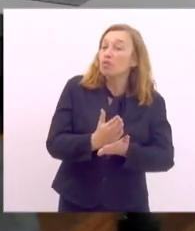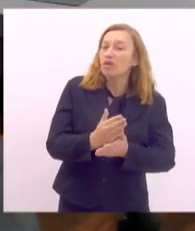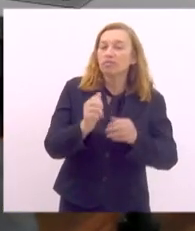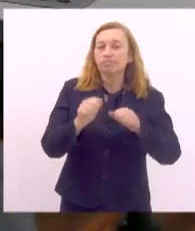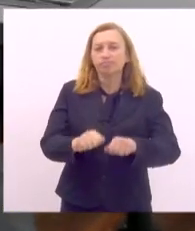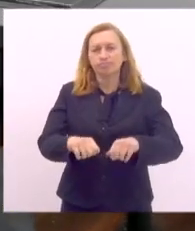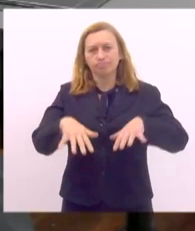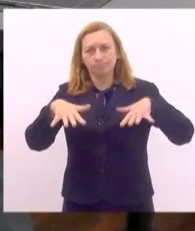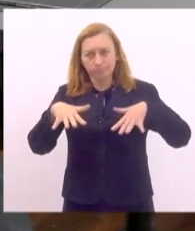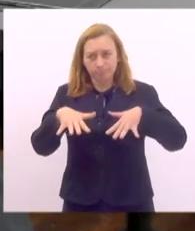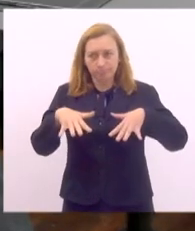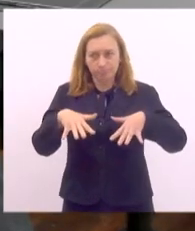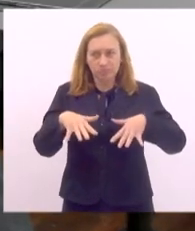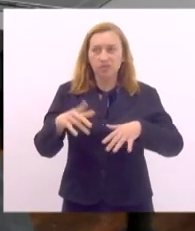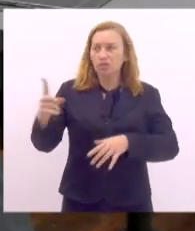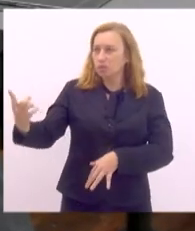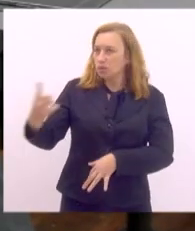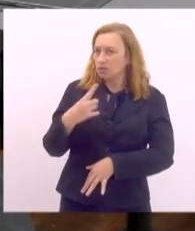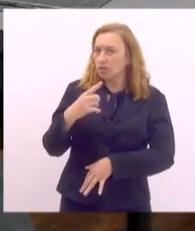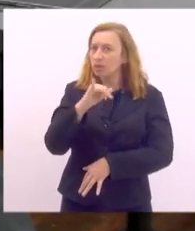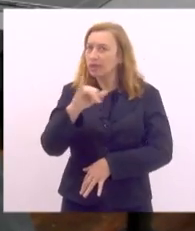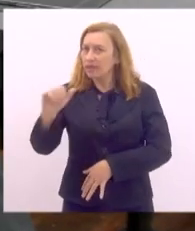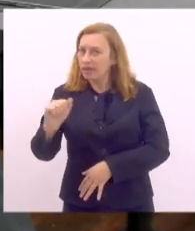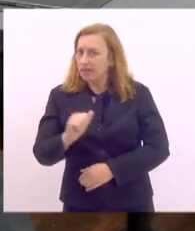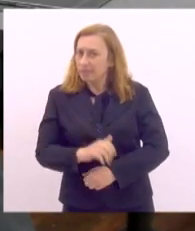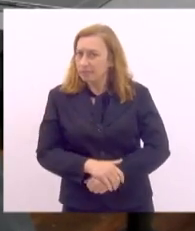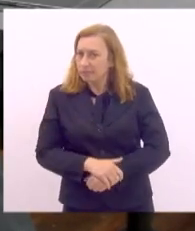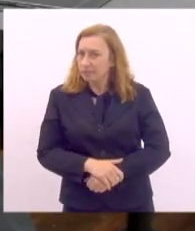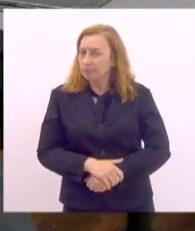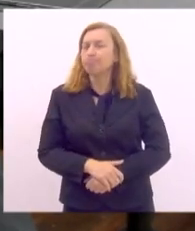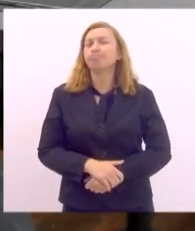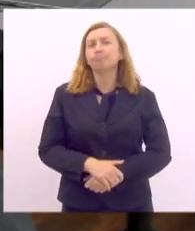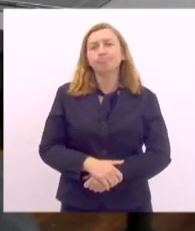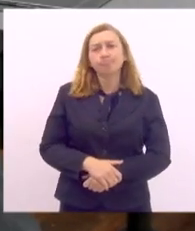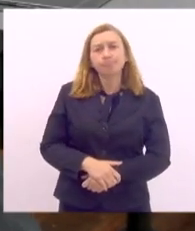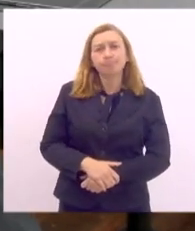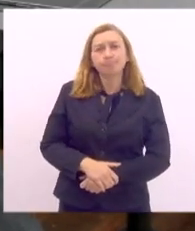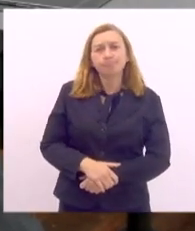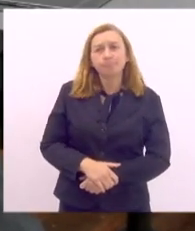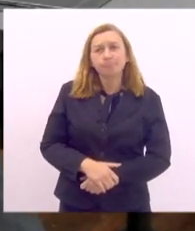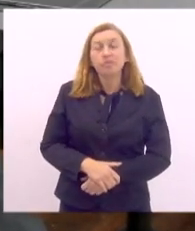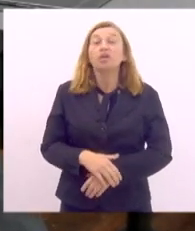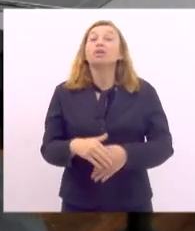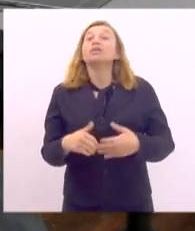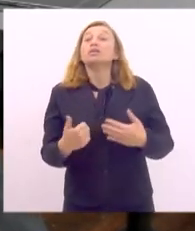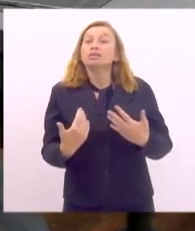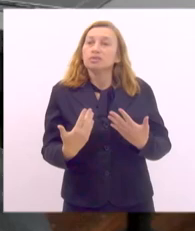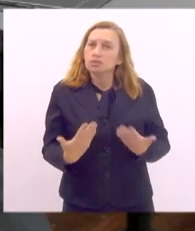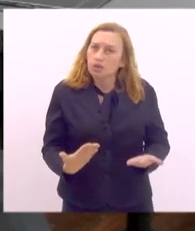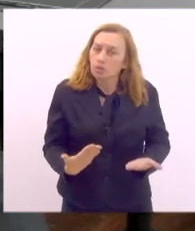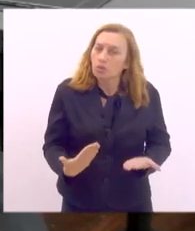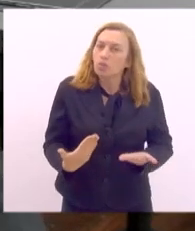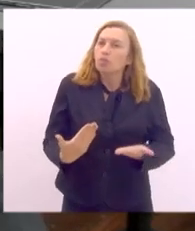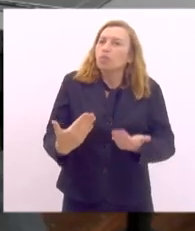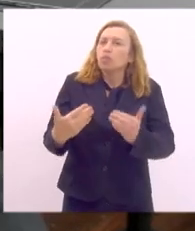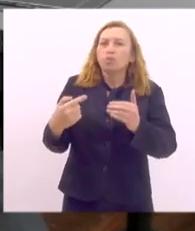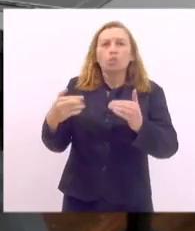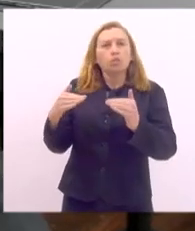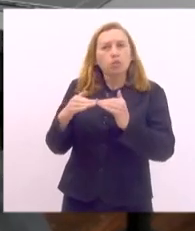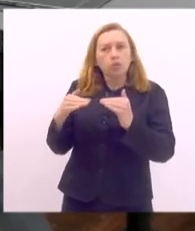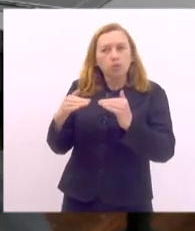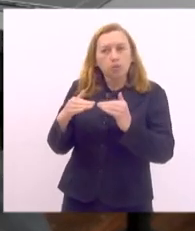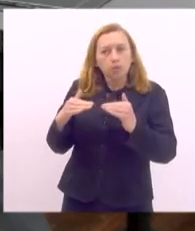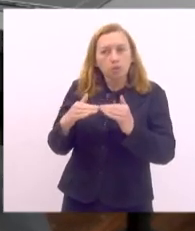Assembleia foi o que veio do INEA. Foi o que veio do INEA. Então, eu acordo com o então secretário